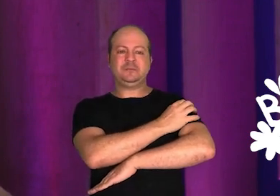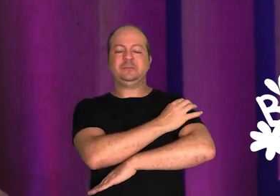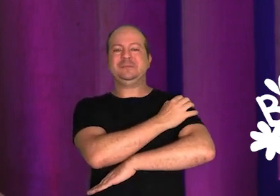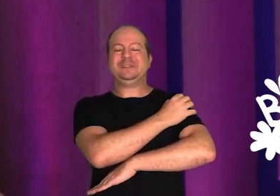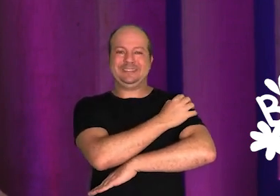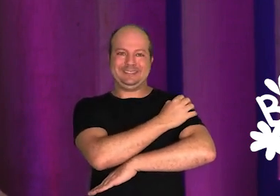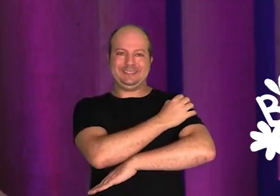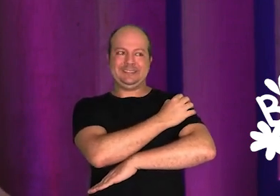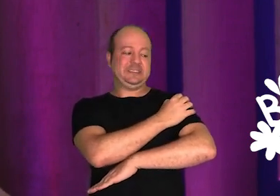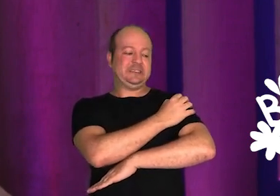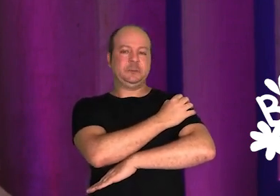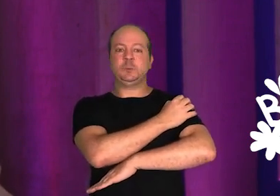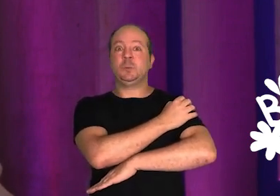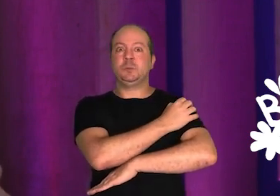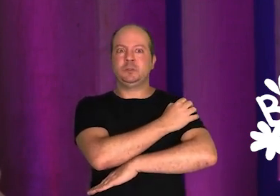Ai.